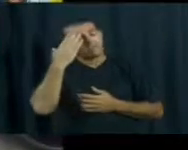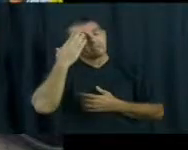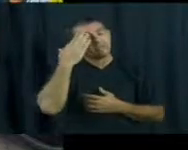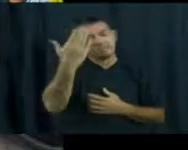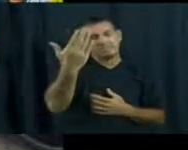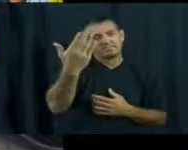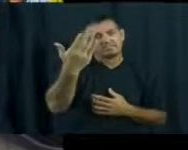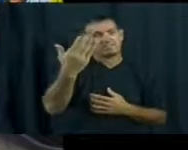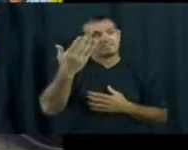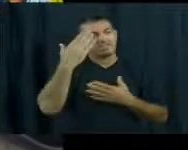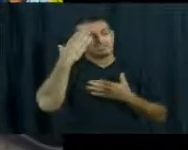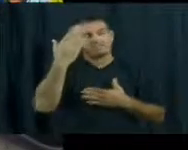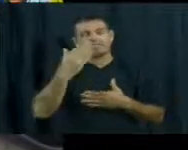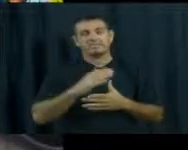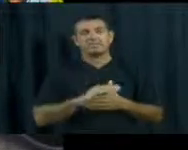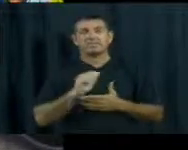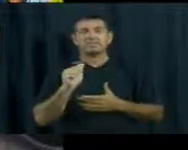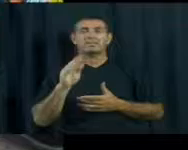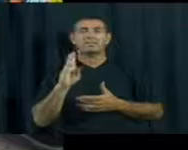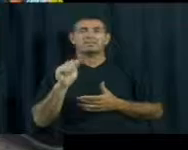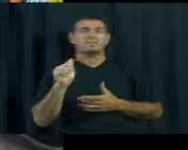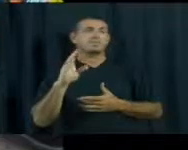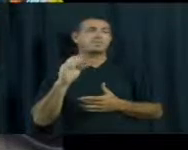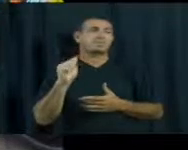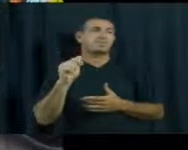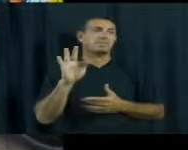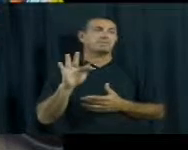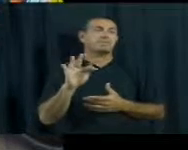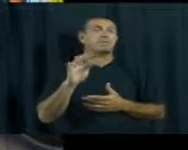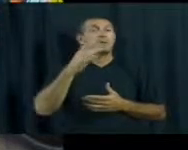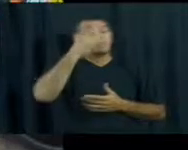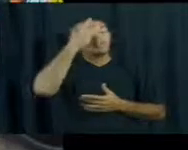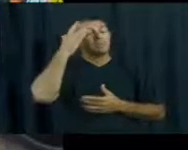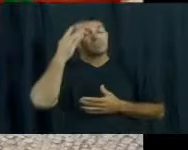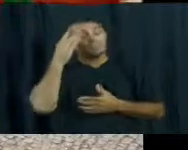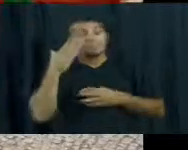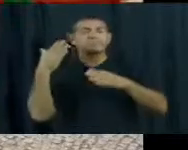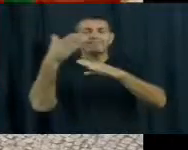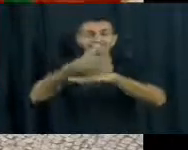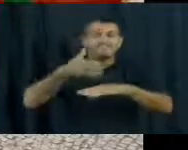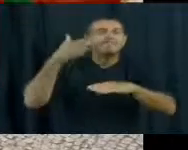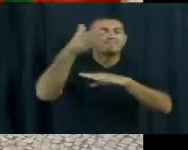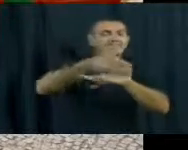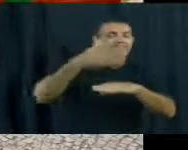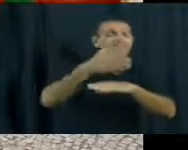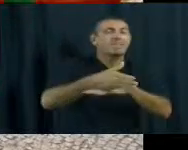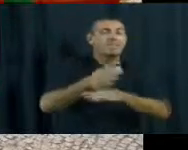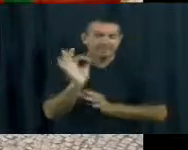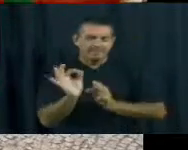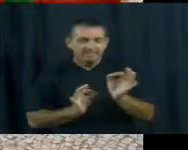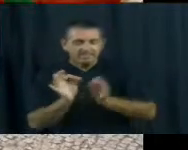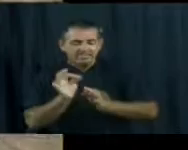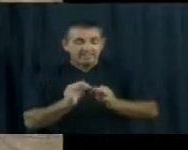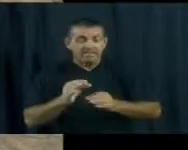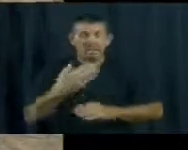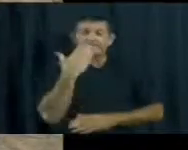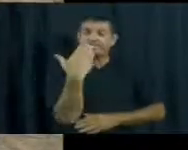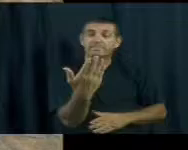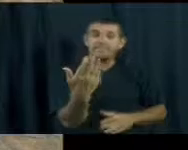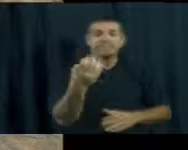agradecer mais uma vez a Abacaxi, as pessoas que participaram desse movimento lá em frente à